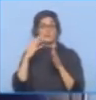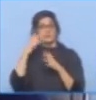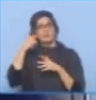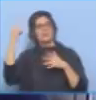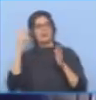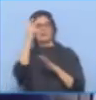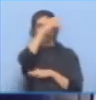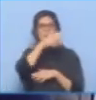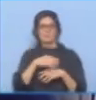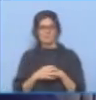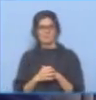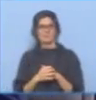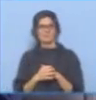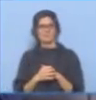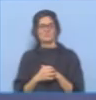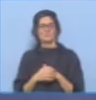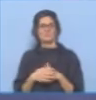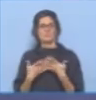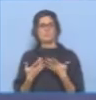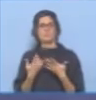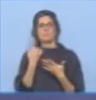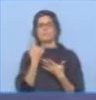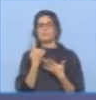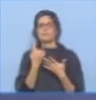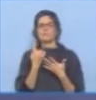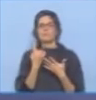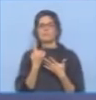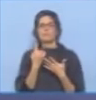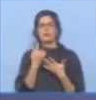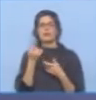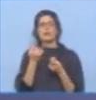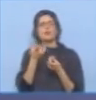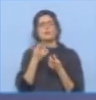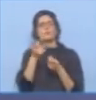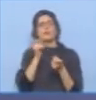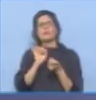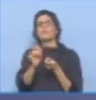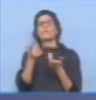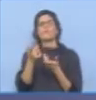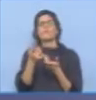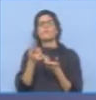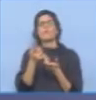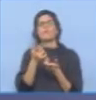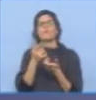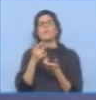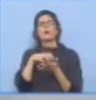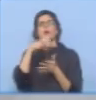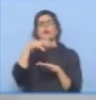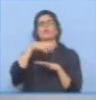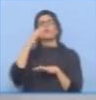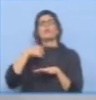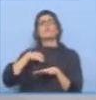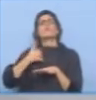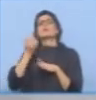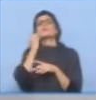Sim. Inês, numa paróquia em concreto, de que forma é que aconteceu essa preparação, em Torres Vedras? Então, na minha paróquia vou eu mais